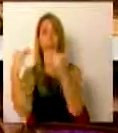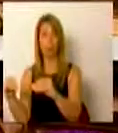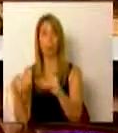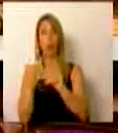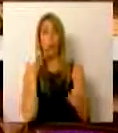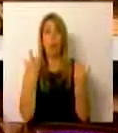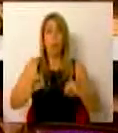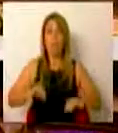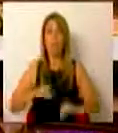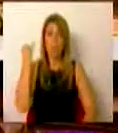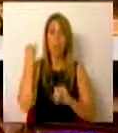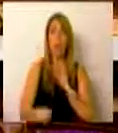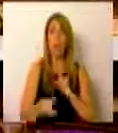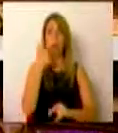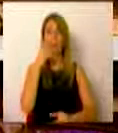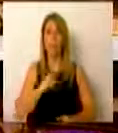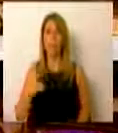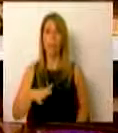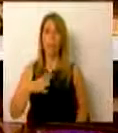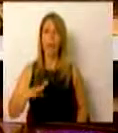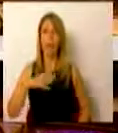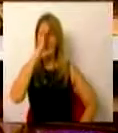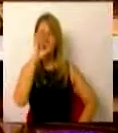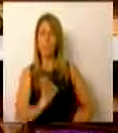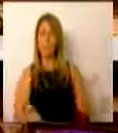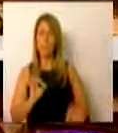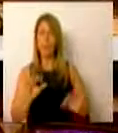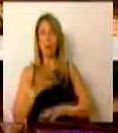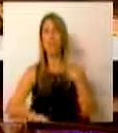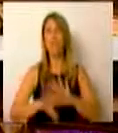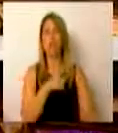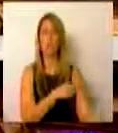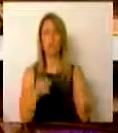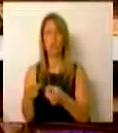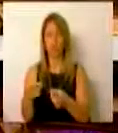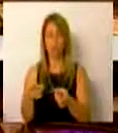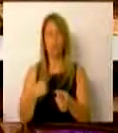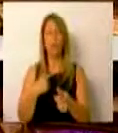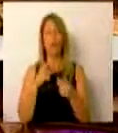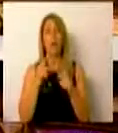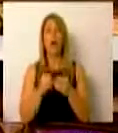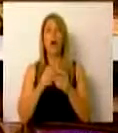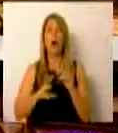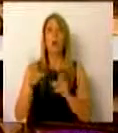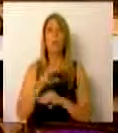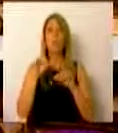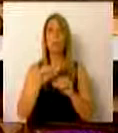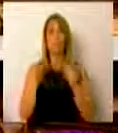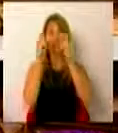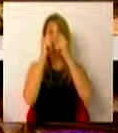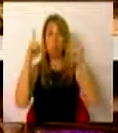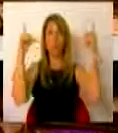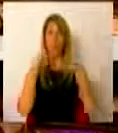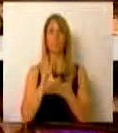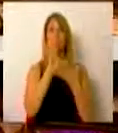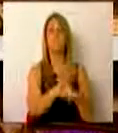pessoas que preparam ativamente para combater infrações terroristas. Amplia-se também o conceito de financiamento do terrorismo,